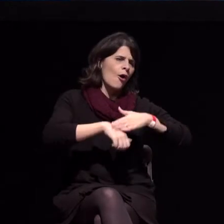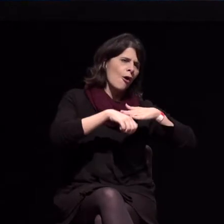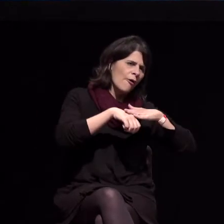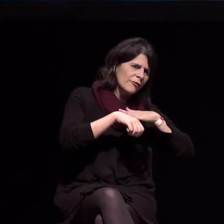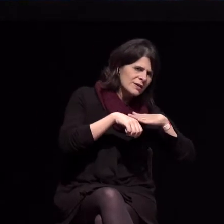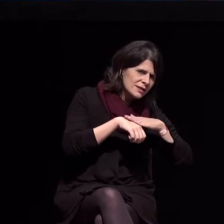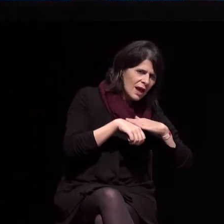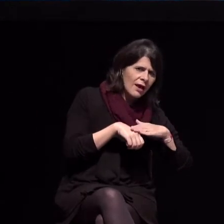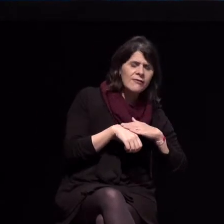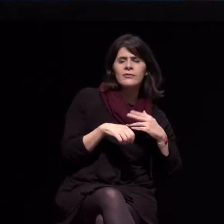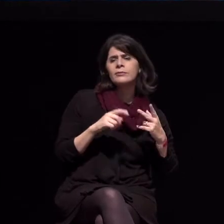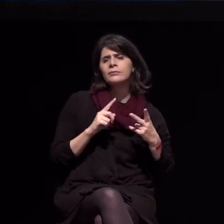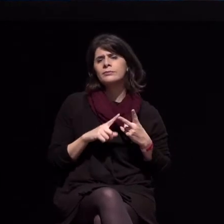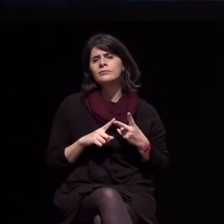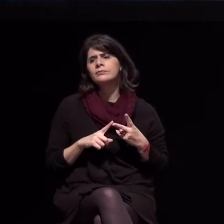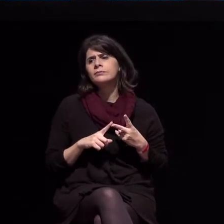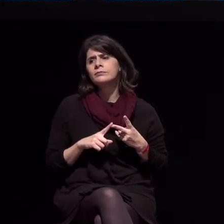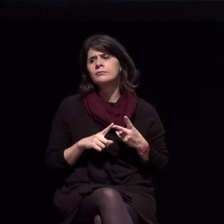conversavam.